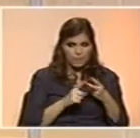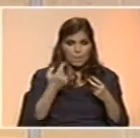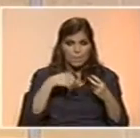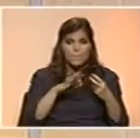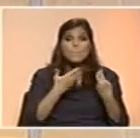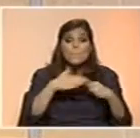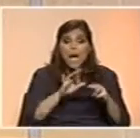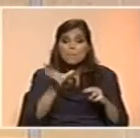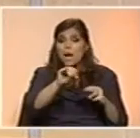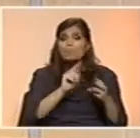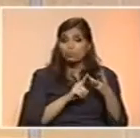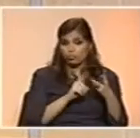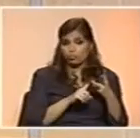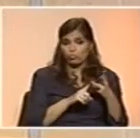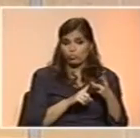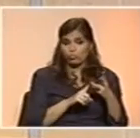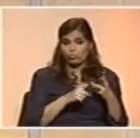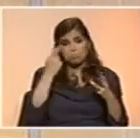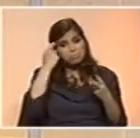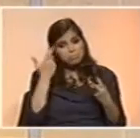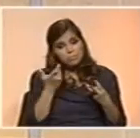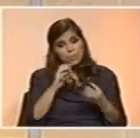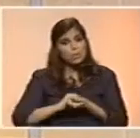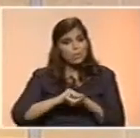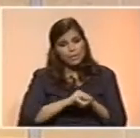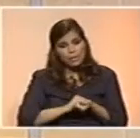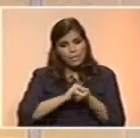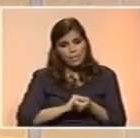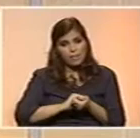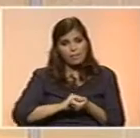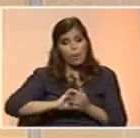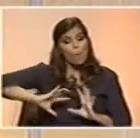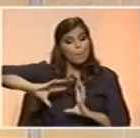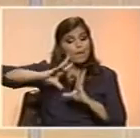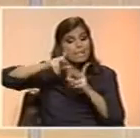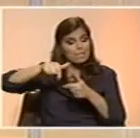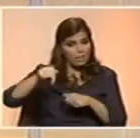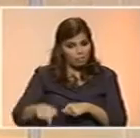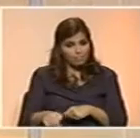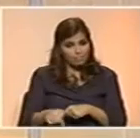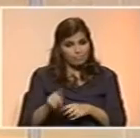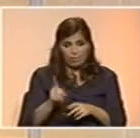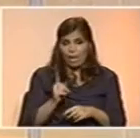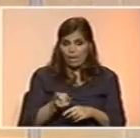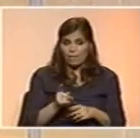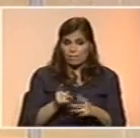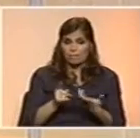que também é, de certa maneira, uma questão racional e de solidariedade ao nível planetário, que é a questão